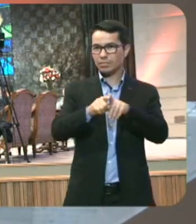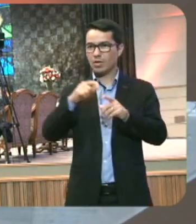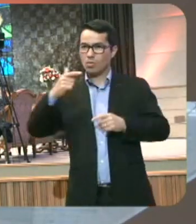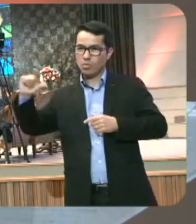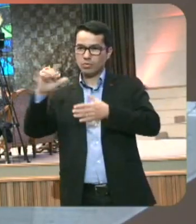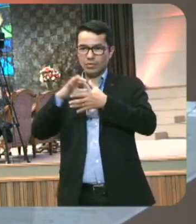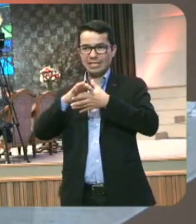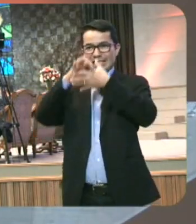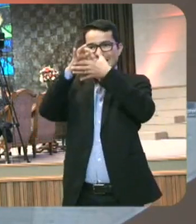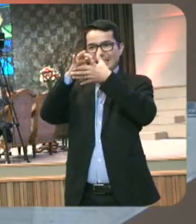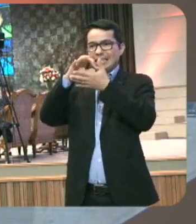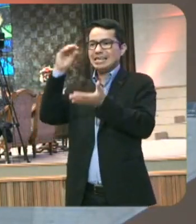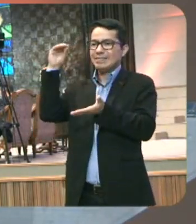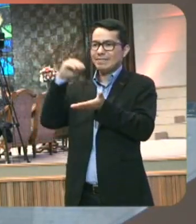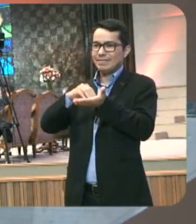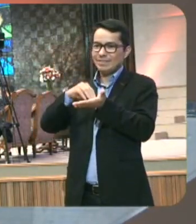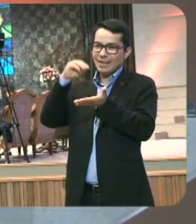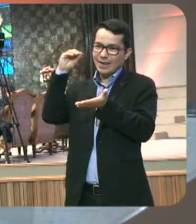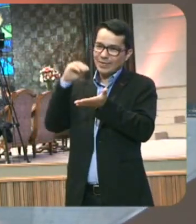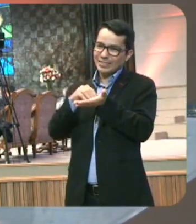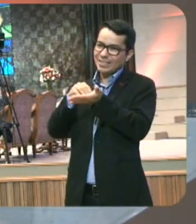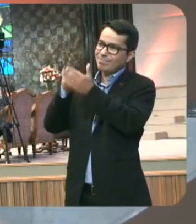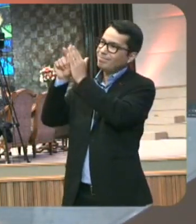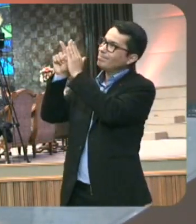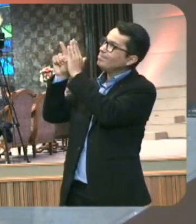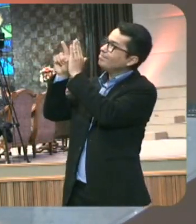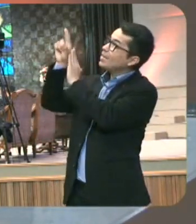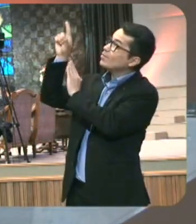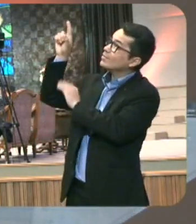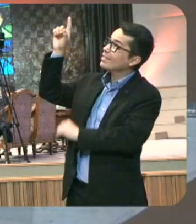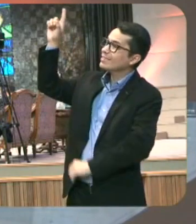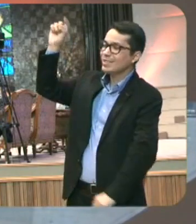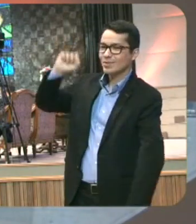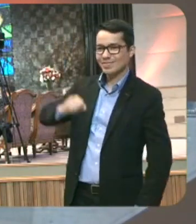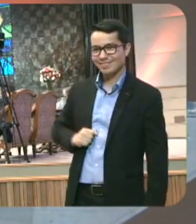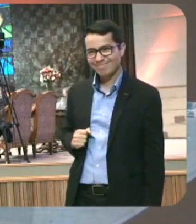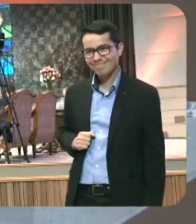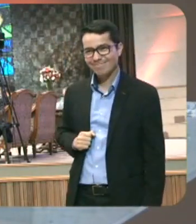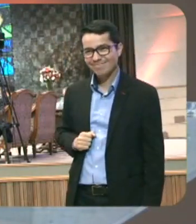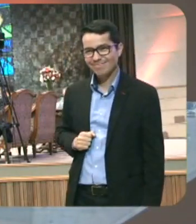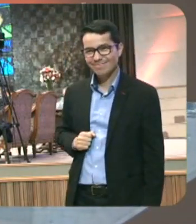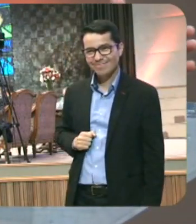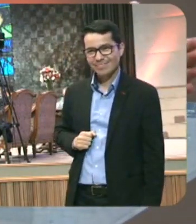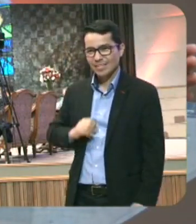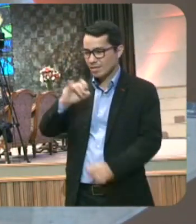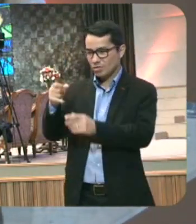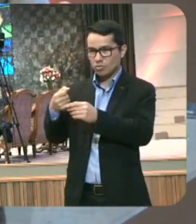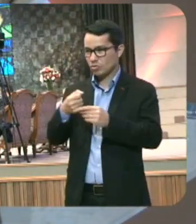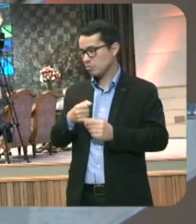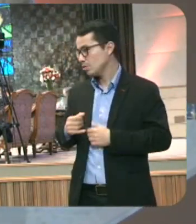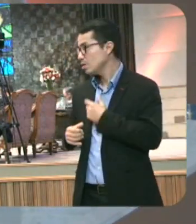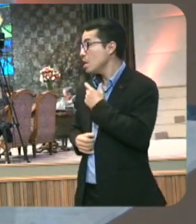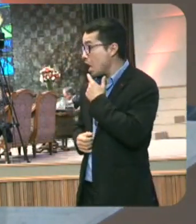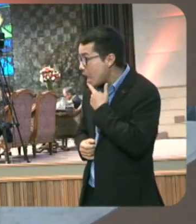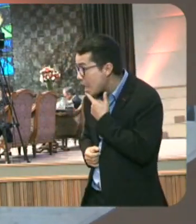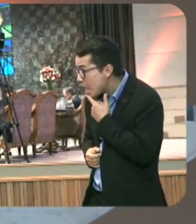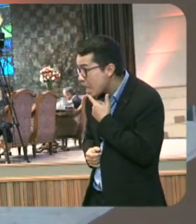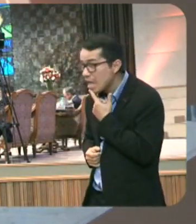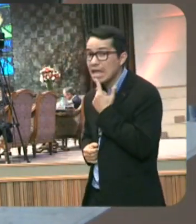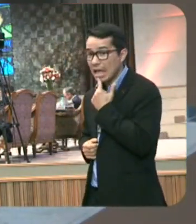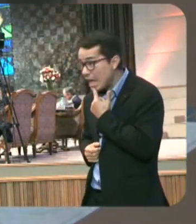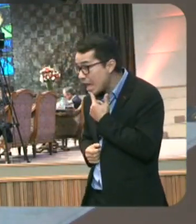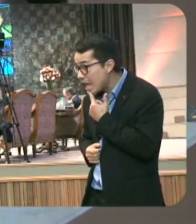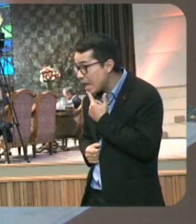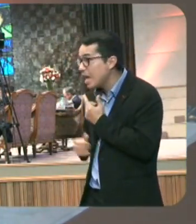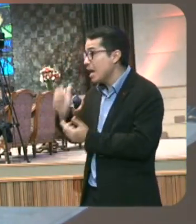não consultaram ao Senhor. Eles simplesmente pegaram os dados que eles tinham,